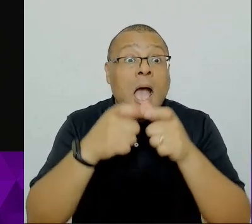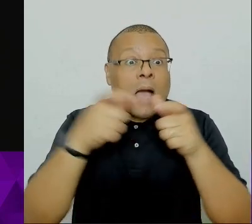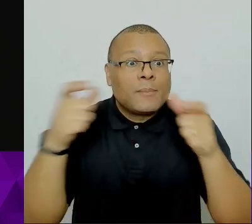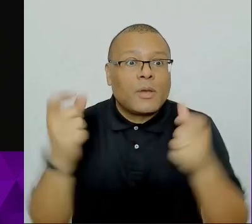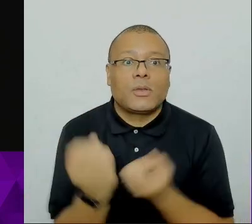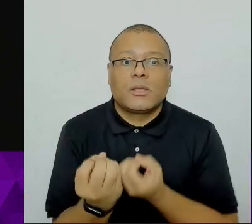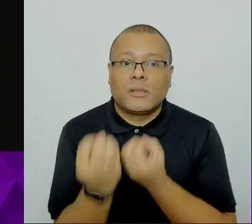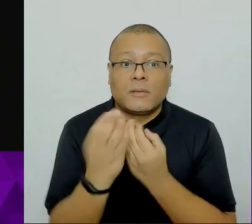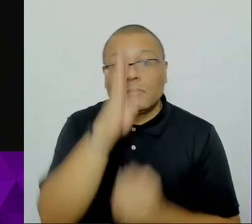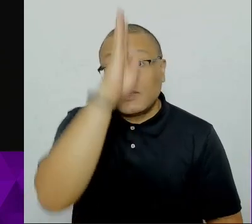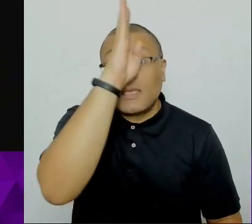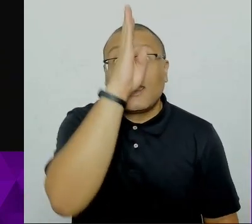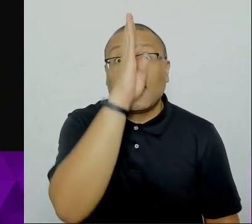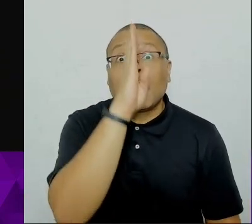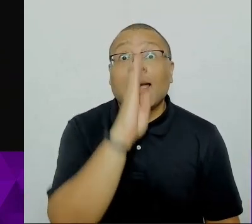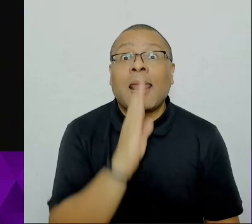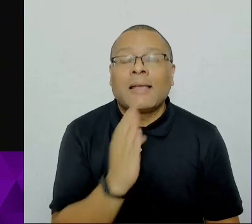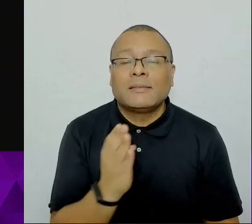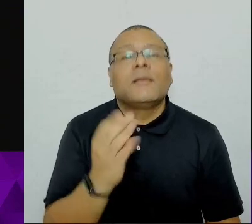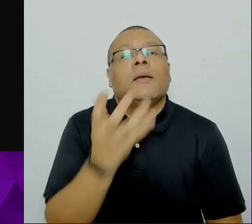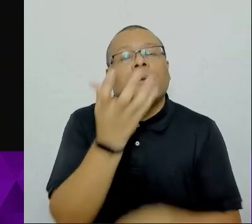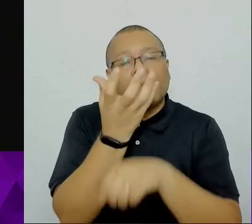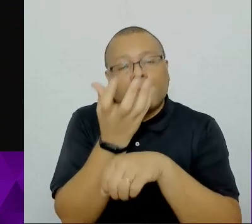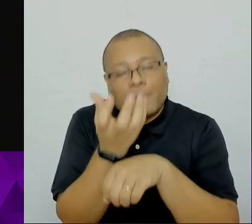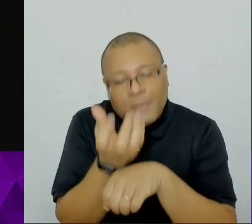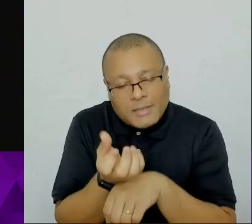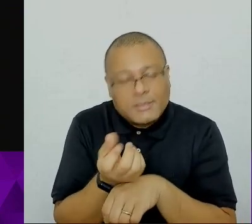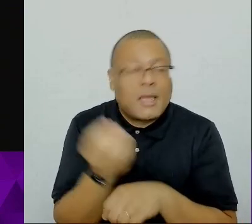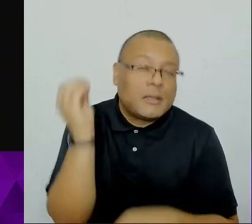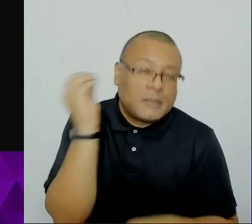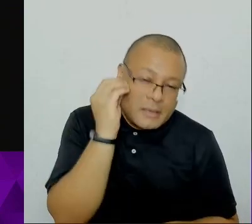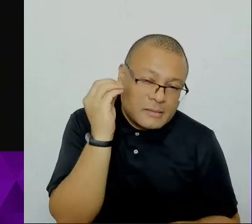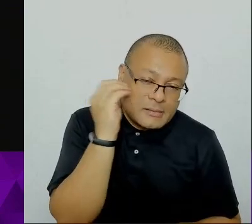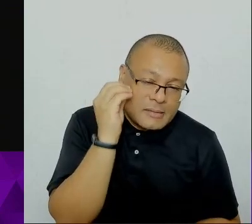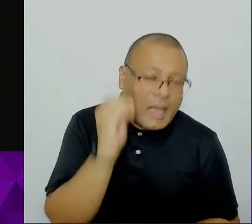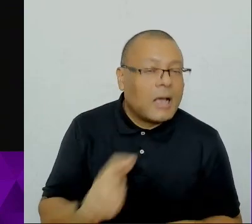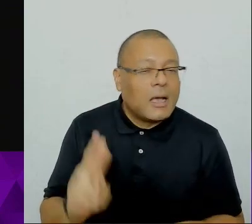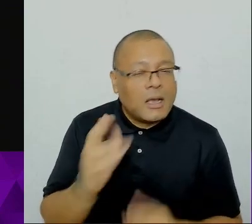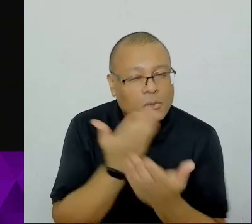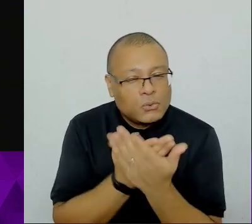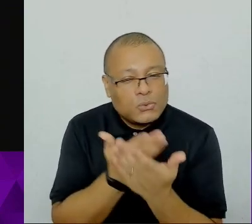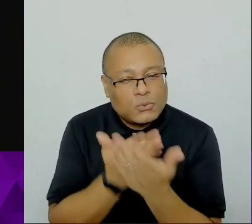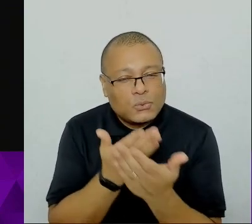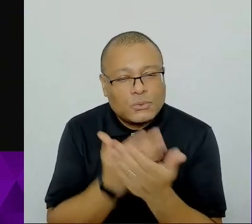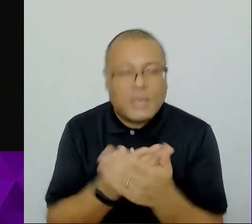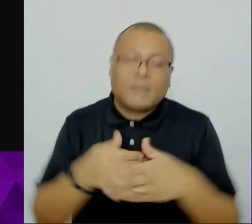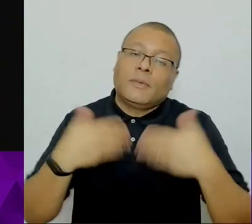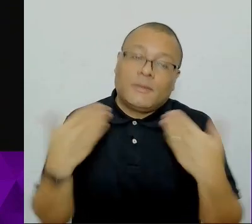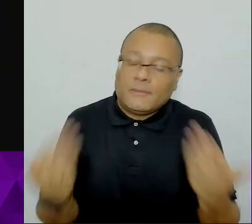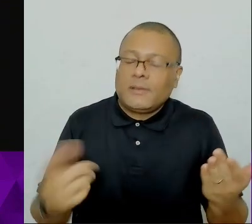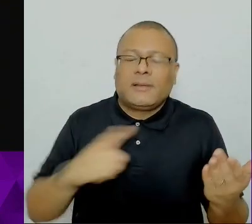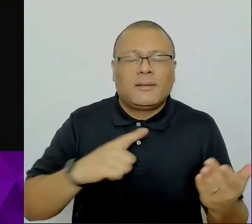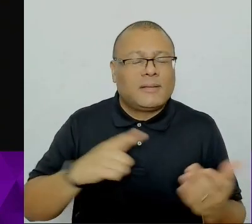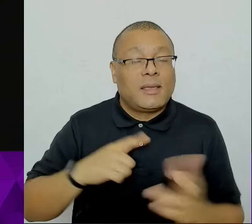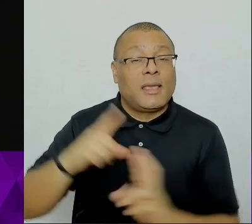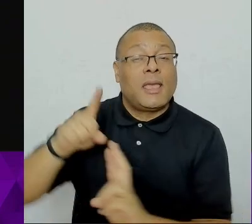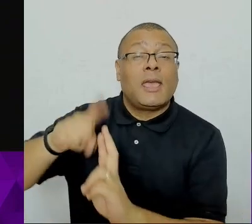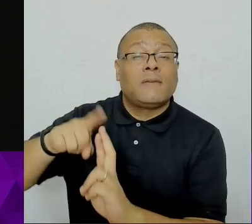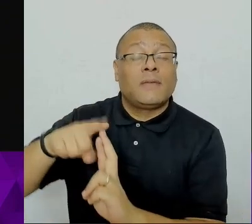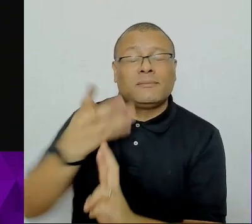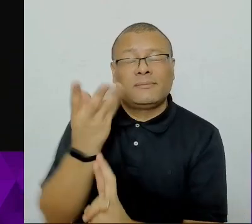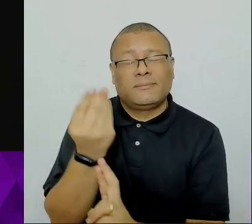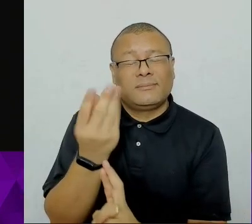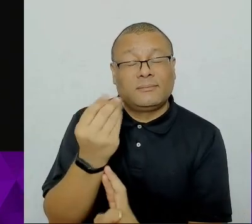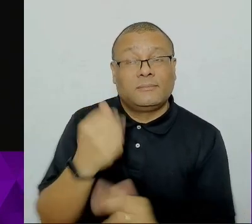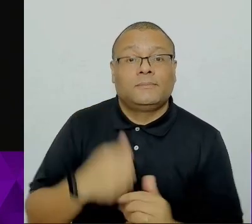são gratuitos para você baixar, executar, estudar, enfim, tem bastante referência aqui dentro, tá?